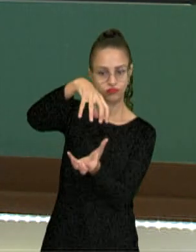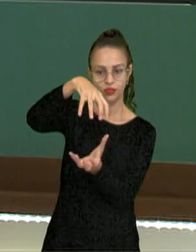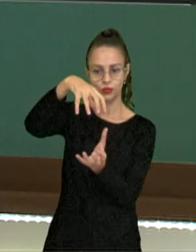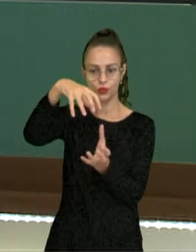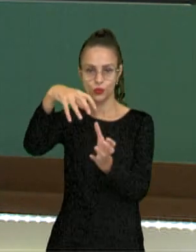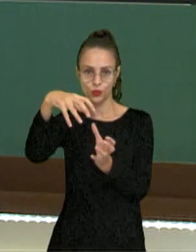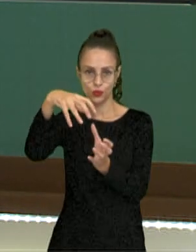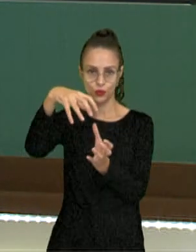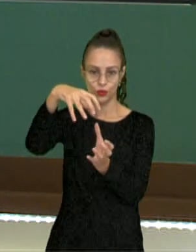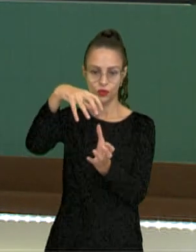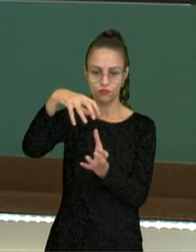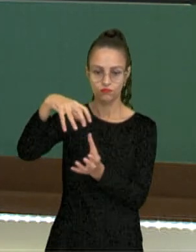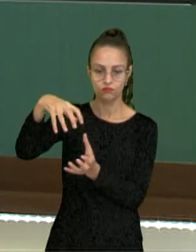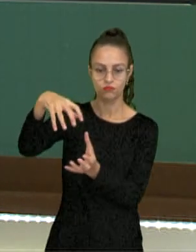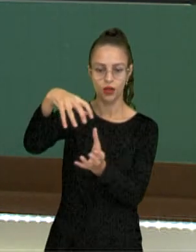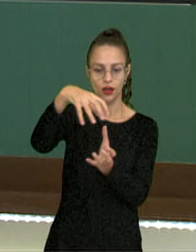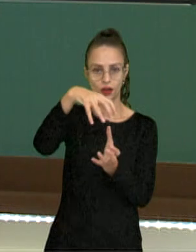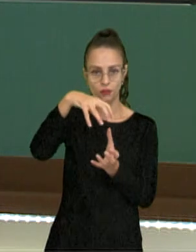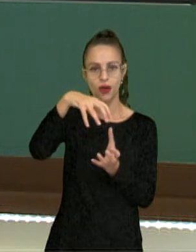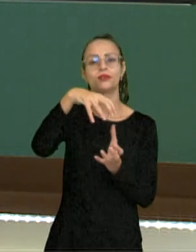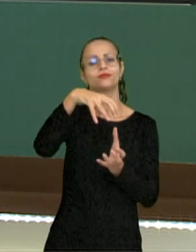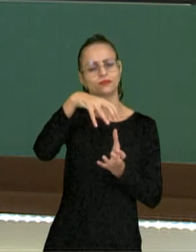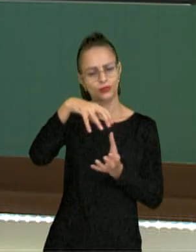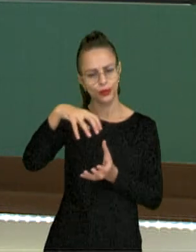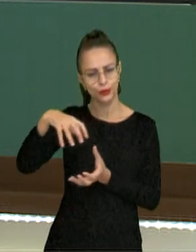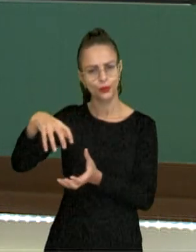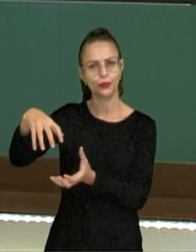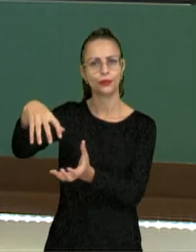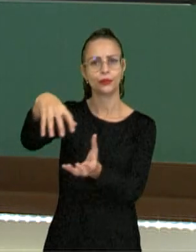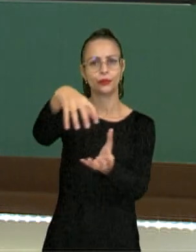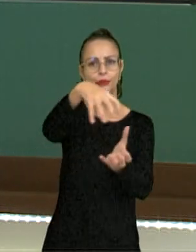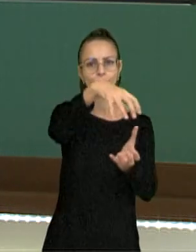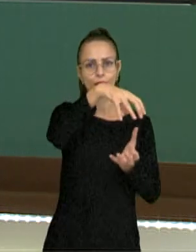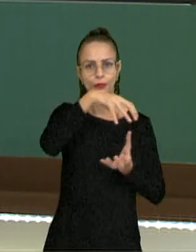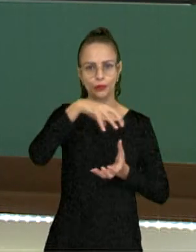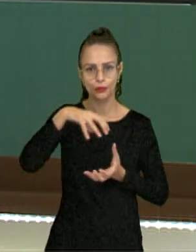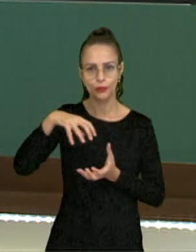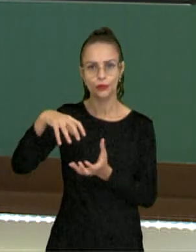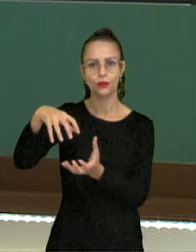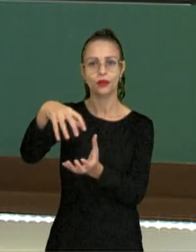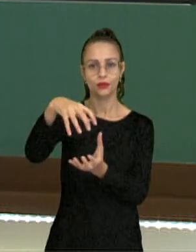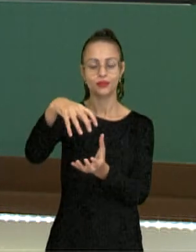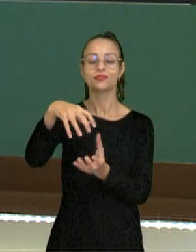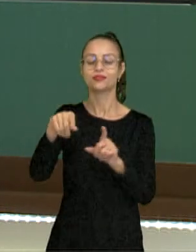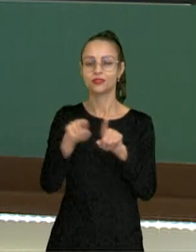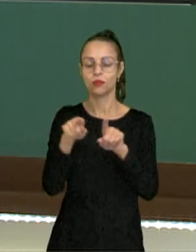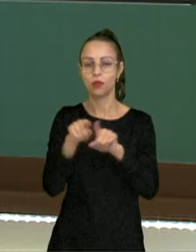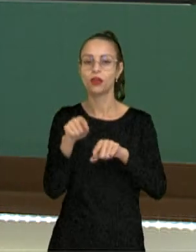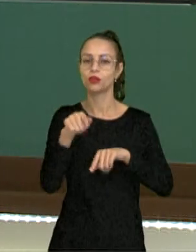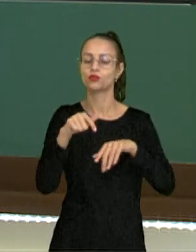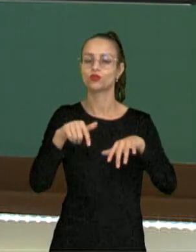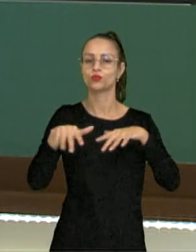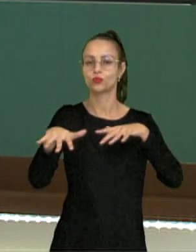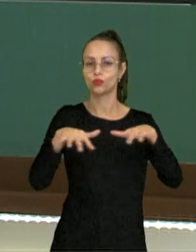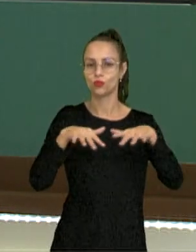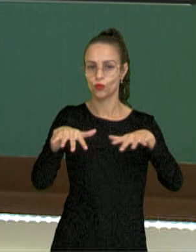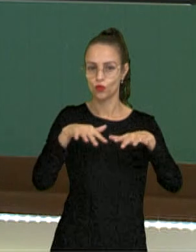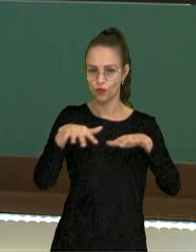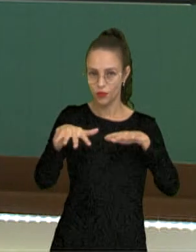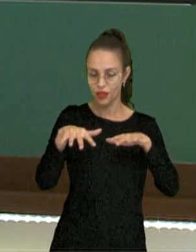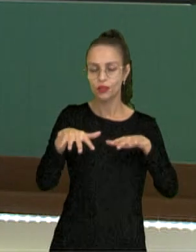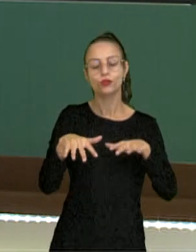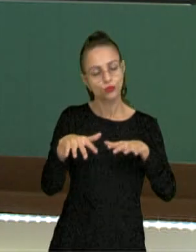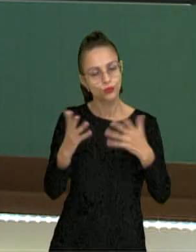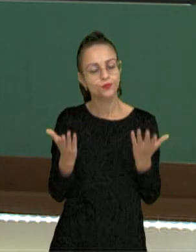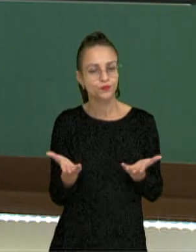E ela gira em torno dela mesma e gira em torno do Sol. Então, isso vai estabelecer esse movimento em torno do